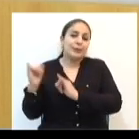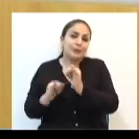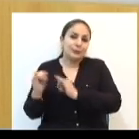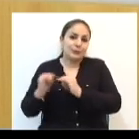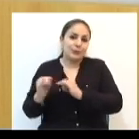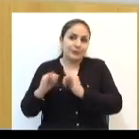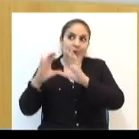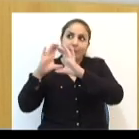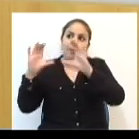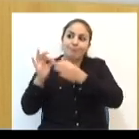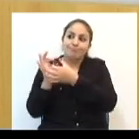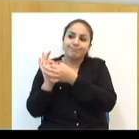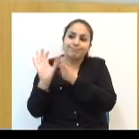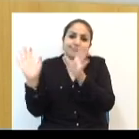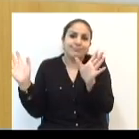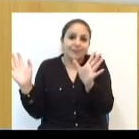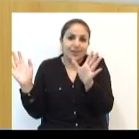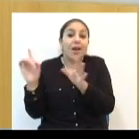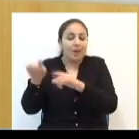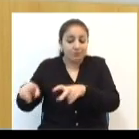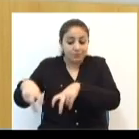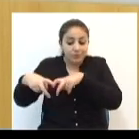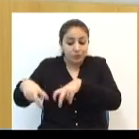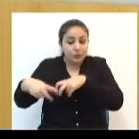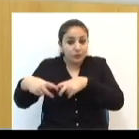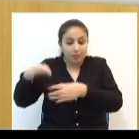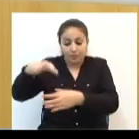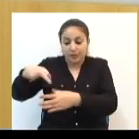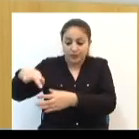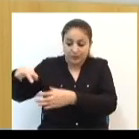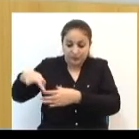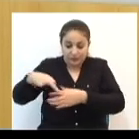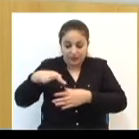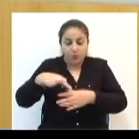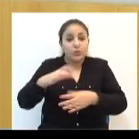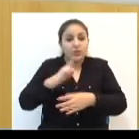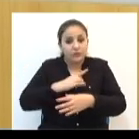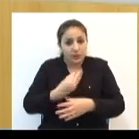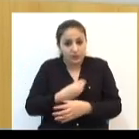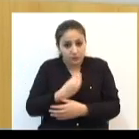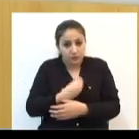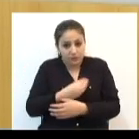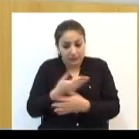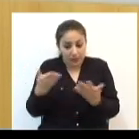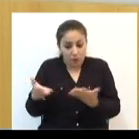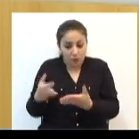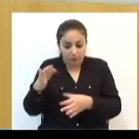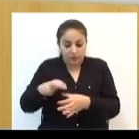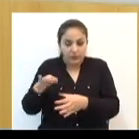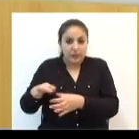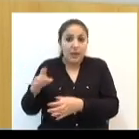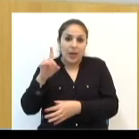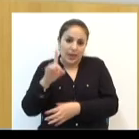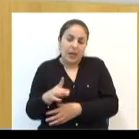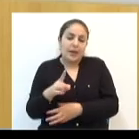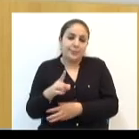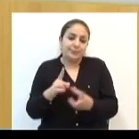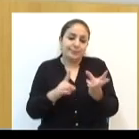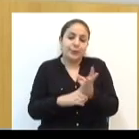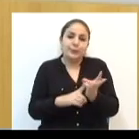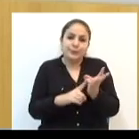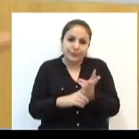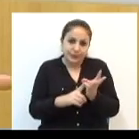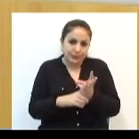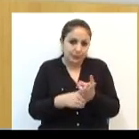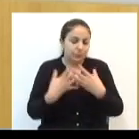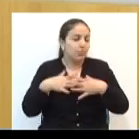agricultura. Então, a safra que está no campo nesse momento e que tem sofrido isso é o trigo, que não gosta de muita água, então tem prejudicado. Ainda por